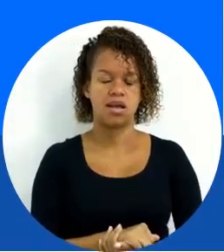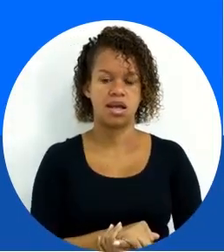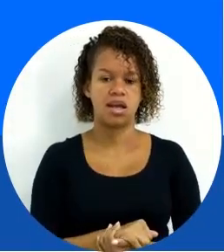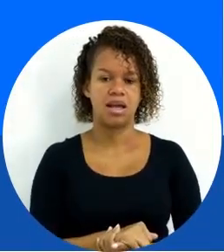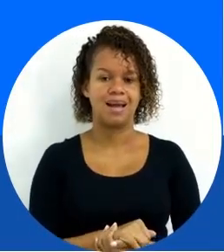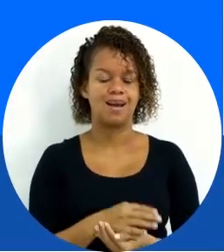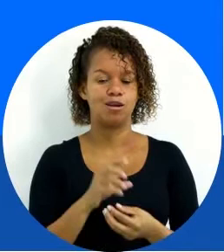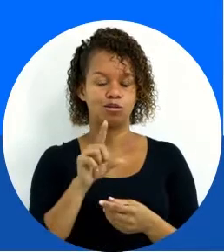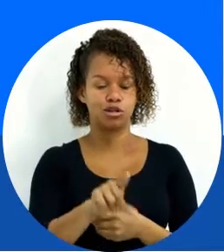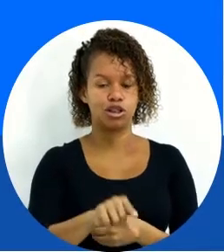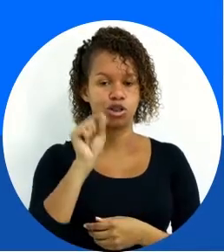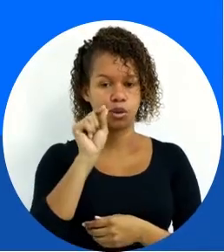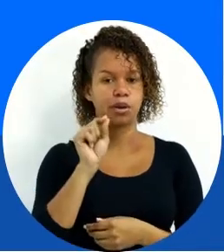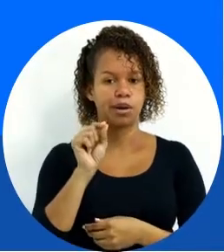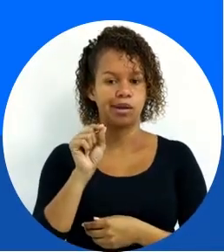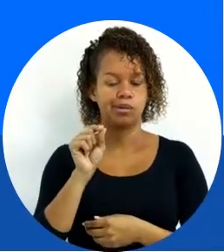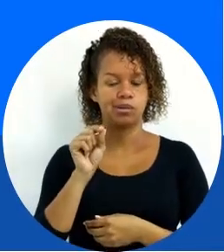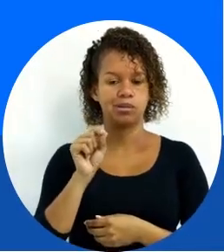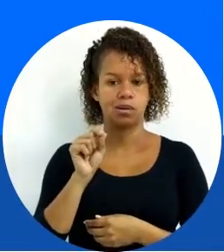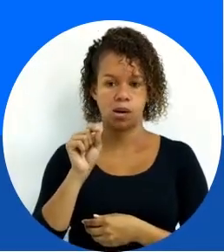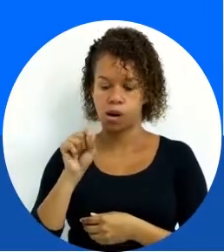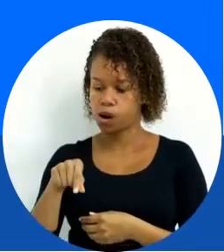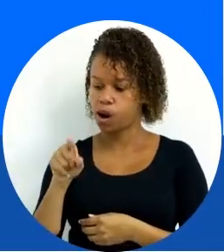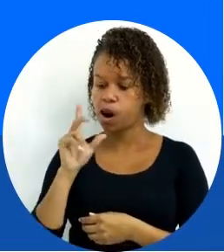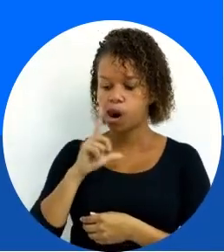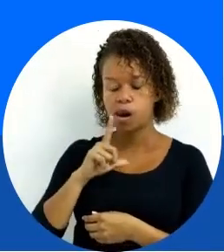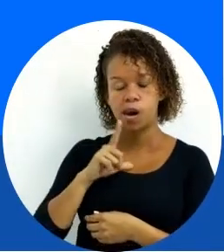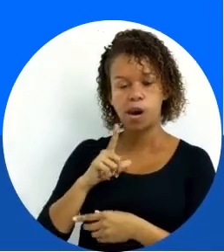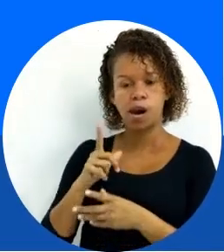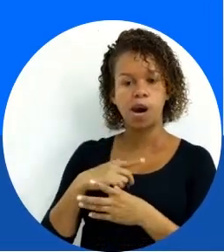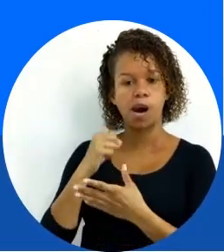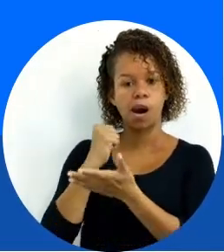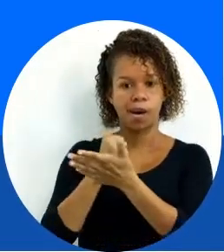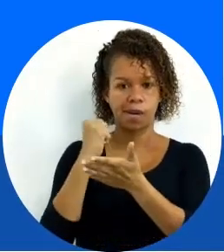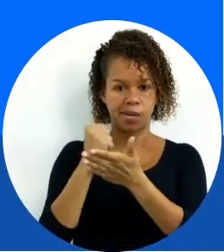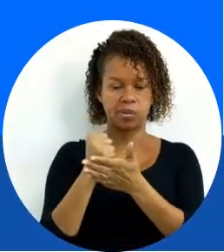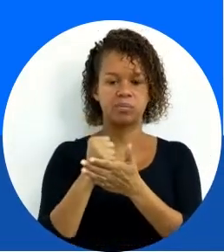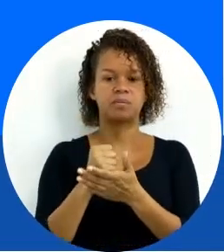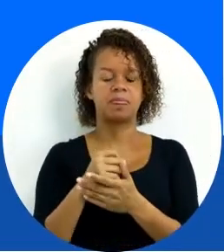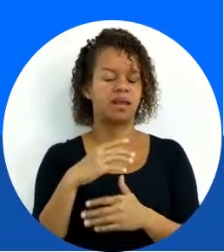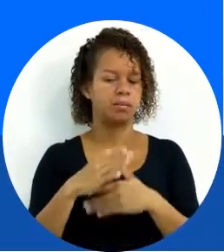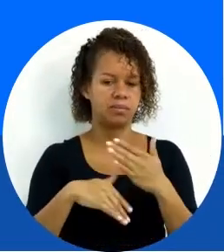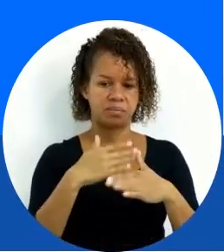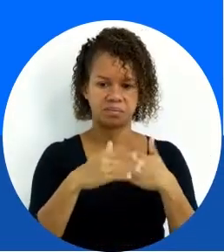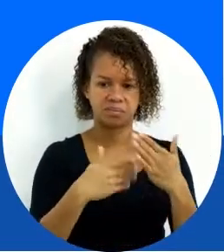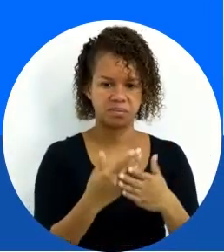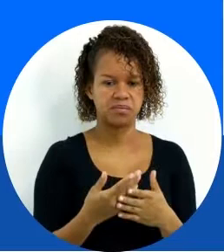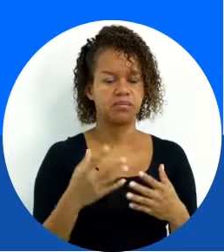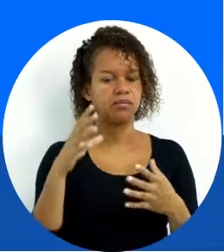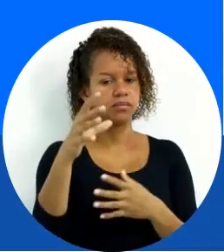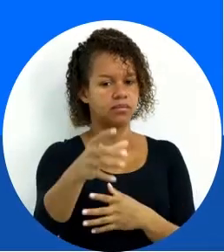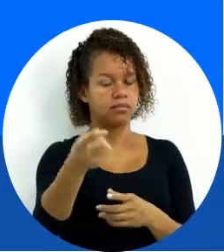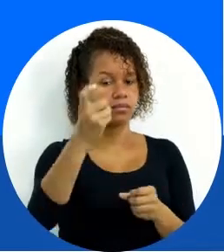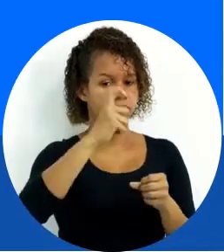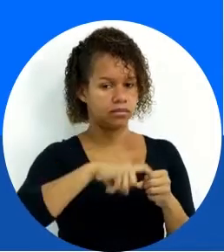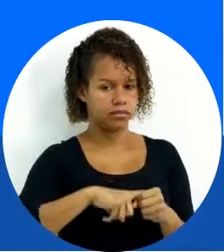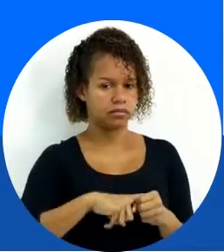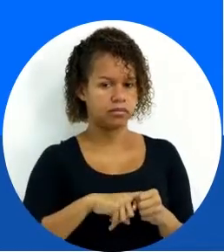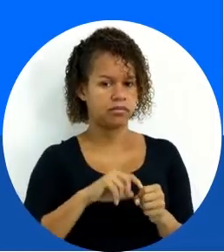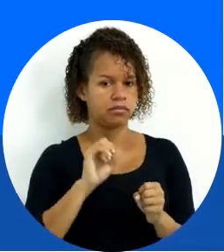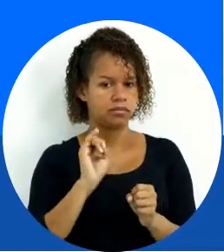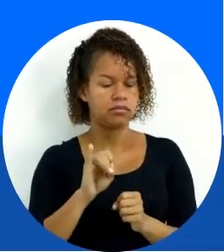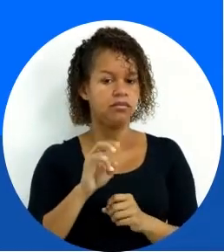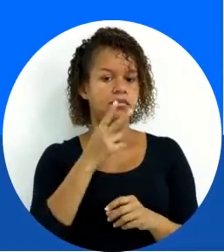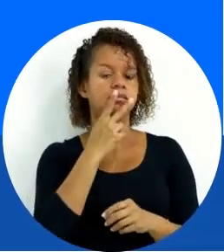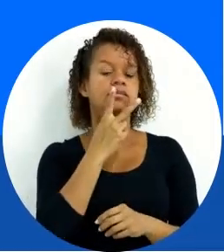como destacado, esse elemento aqui que está achurado, você tem os documentos que são relevantes e que foram retornados. Já aqui